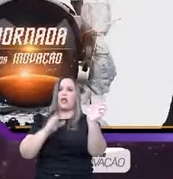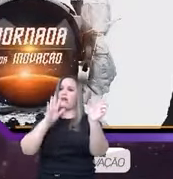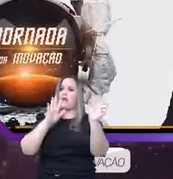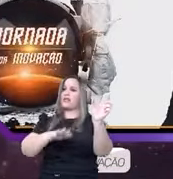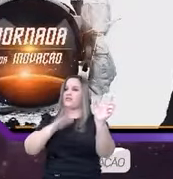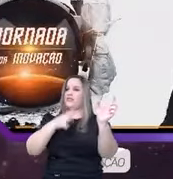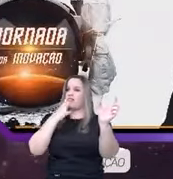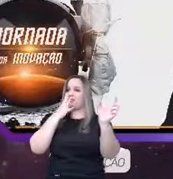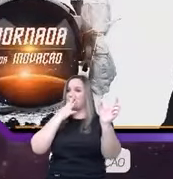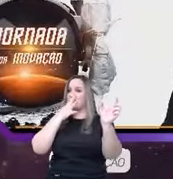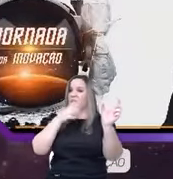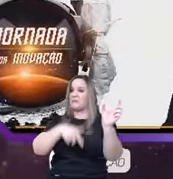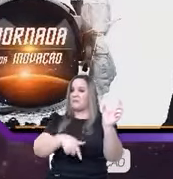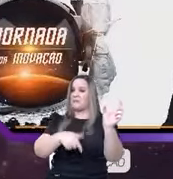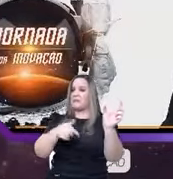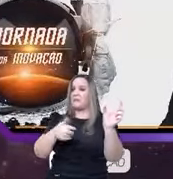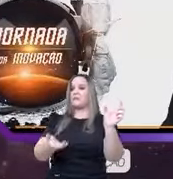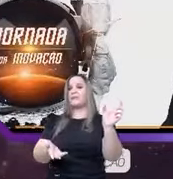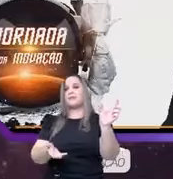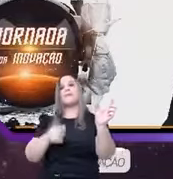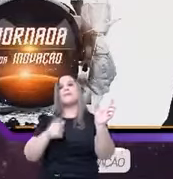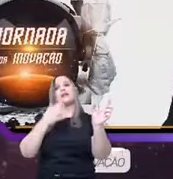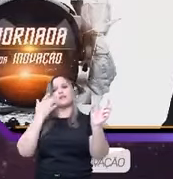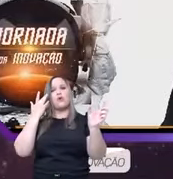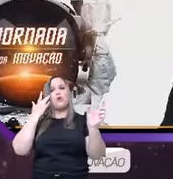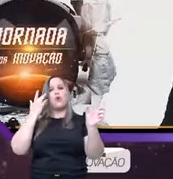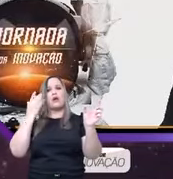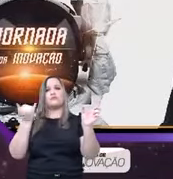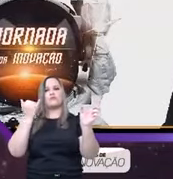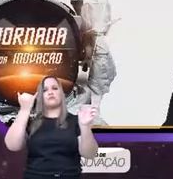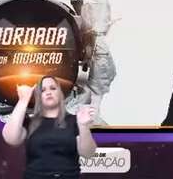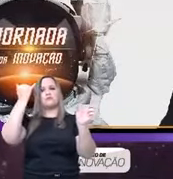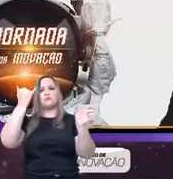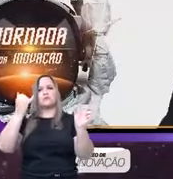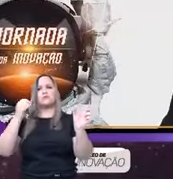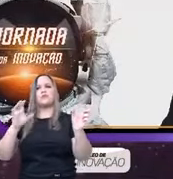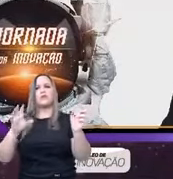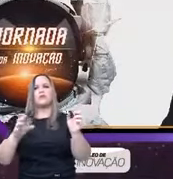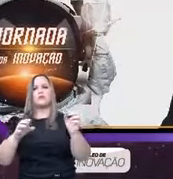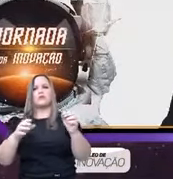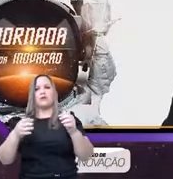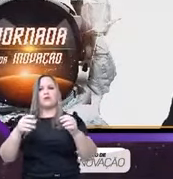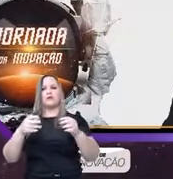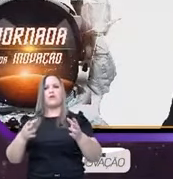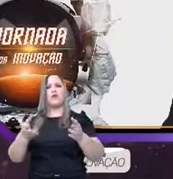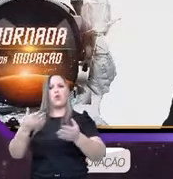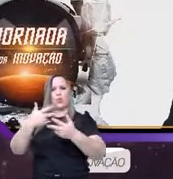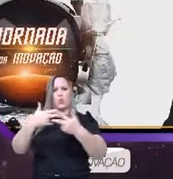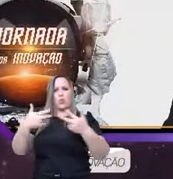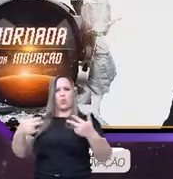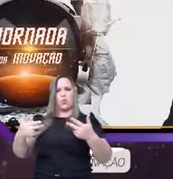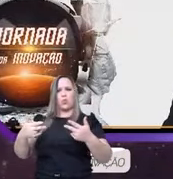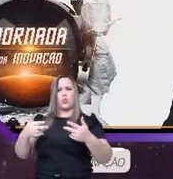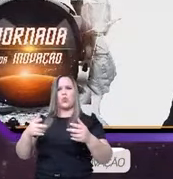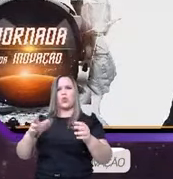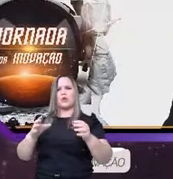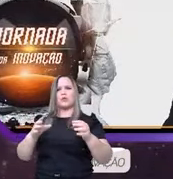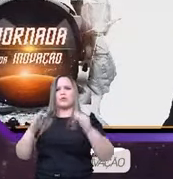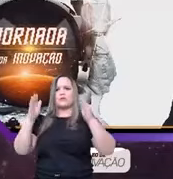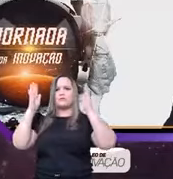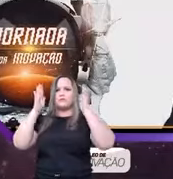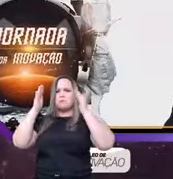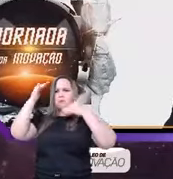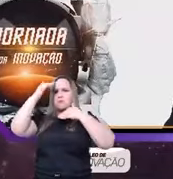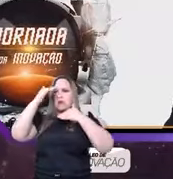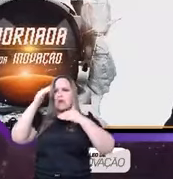a um caráter da necessidade conservadora do Poder Judiciário. Conservadora não no sentido retrógrado da